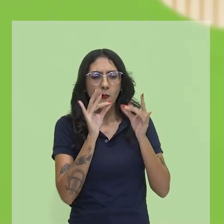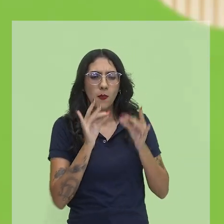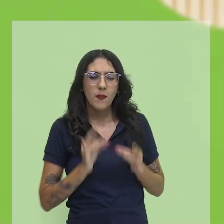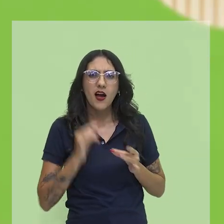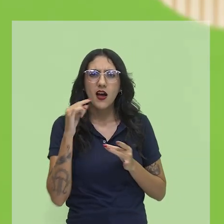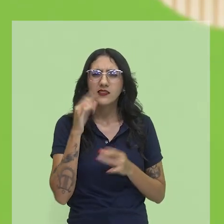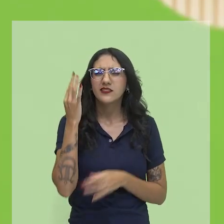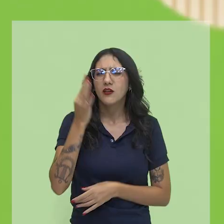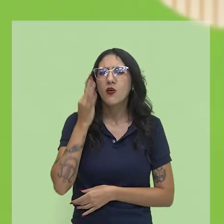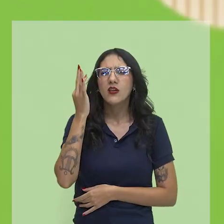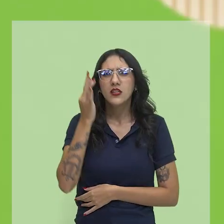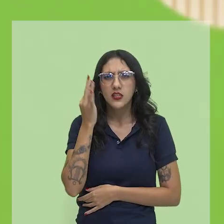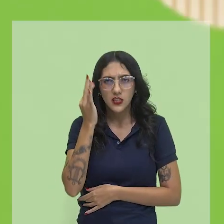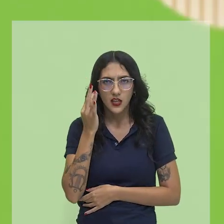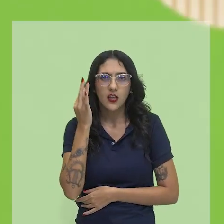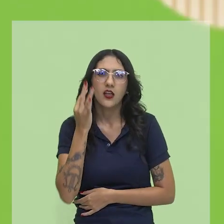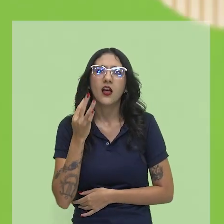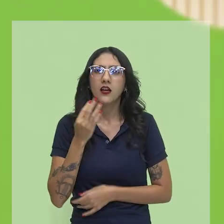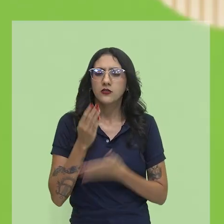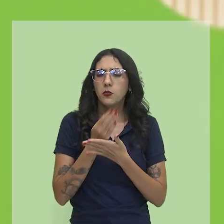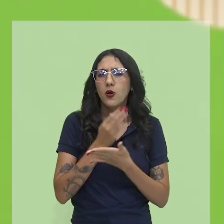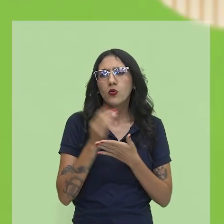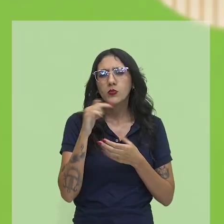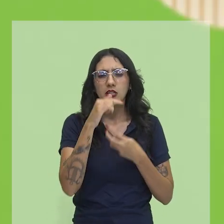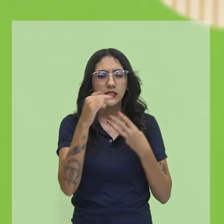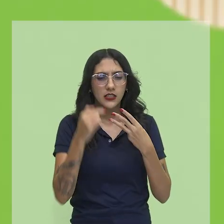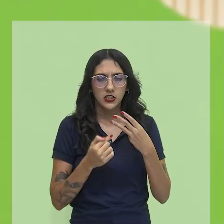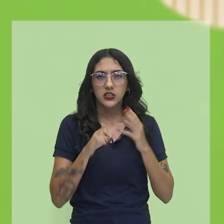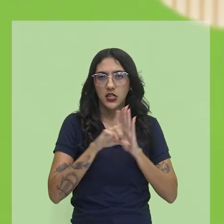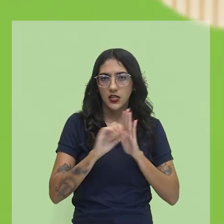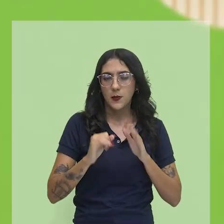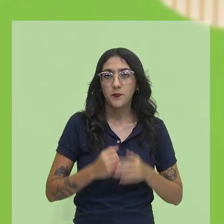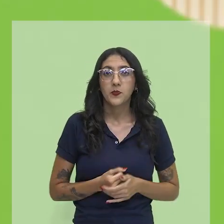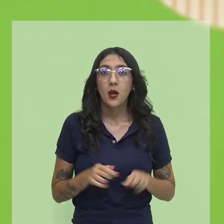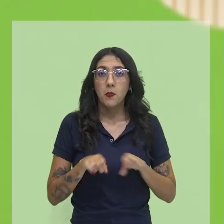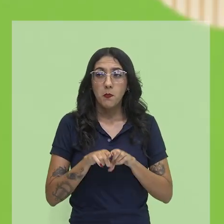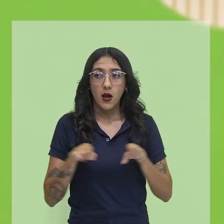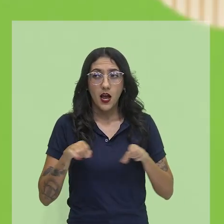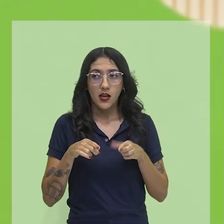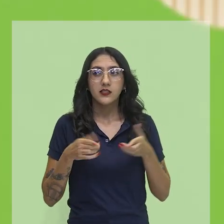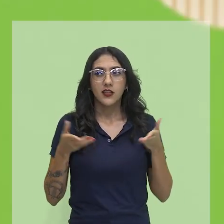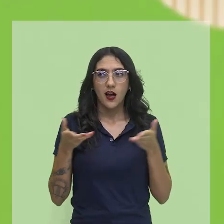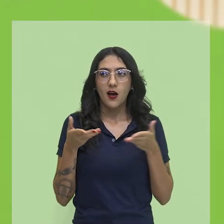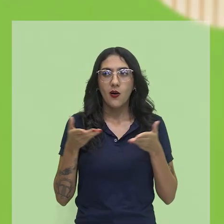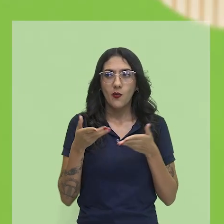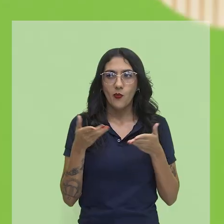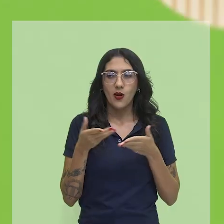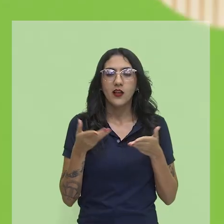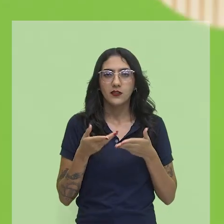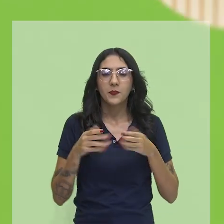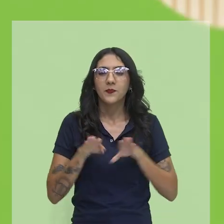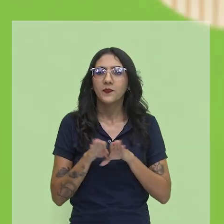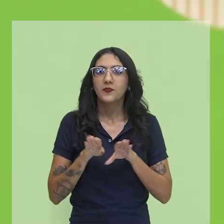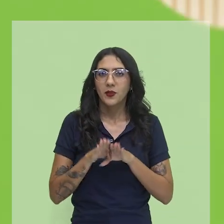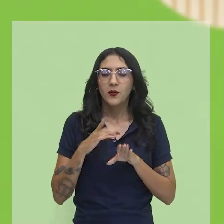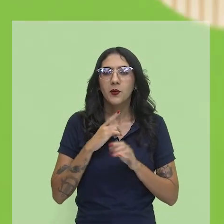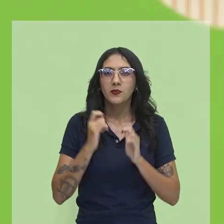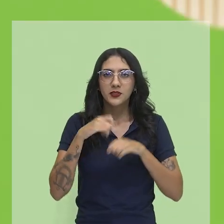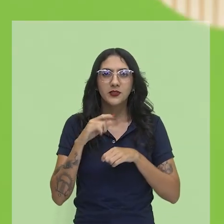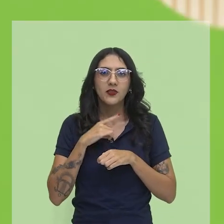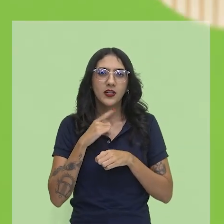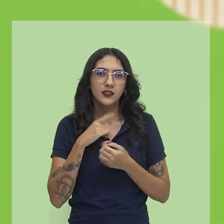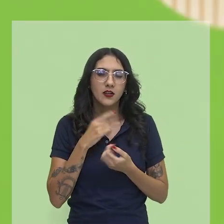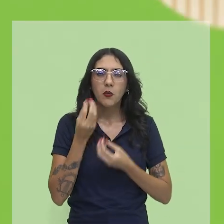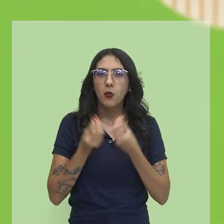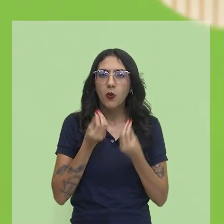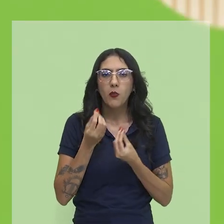teoria, né, mais teorias sobre as leis de Kepler. Mas, por enquanto, a gente vai usar essa estratégia de observar o que diz as